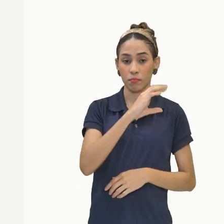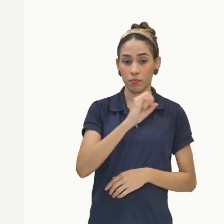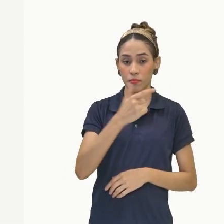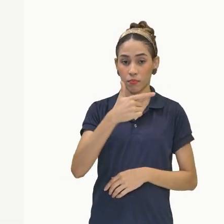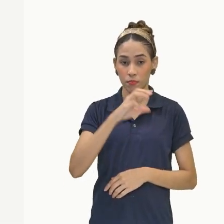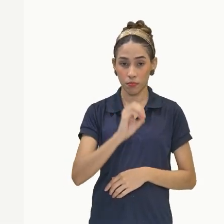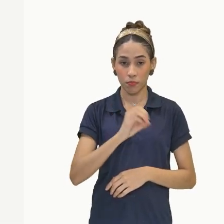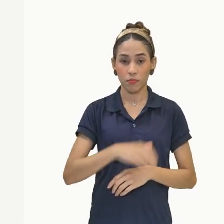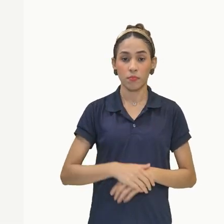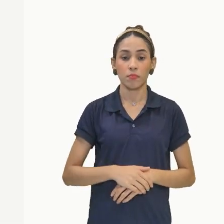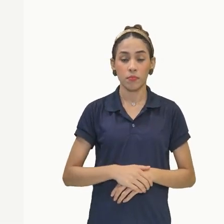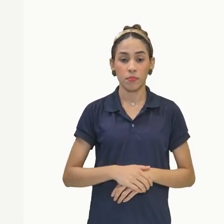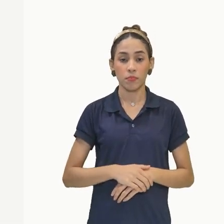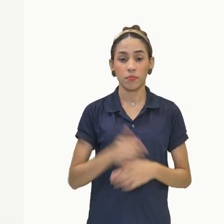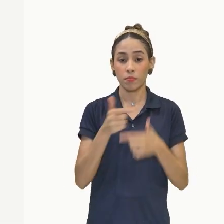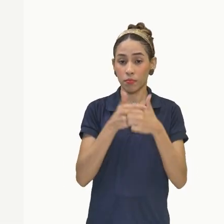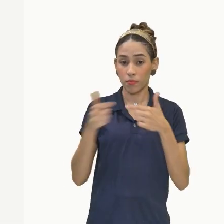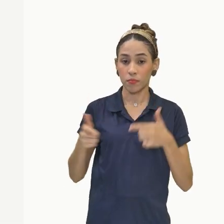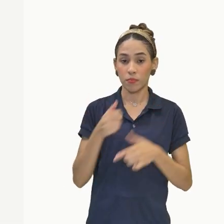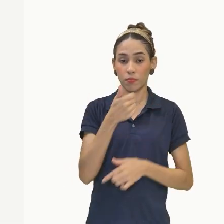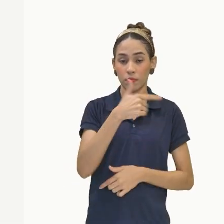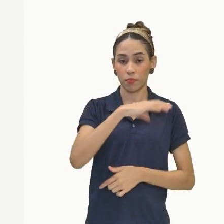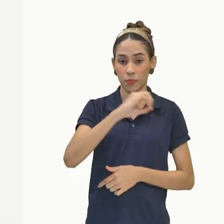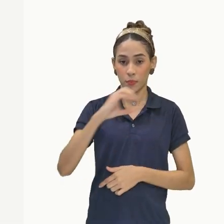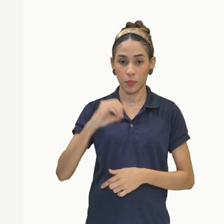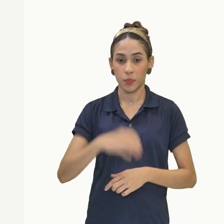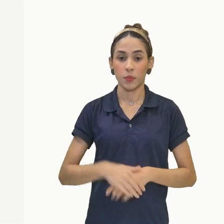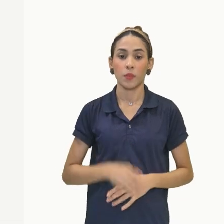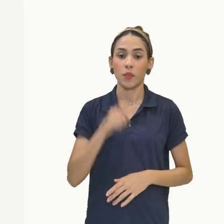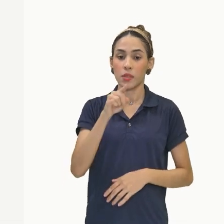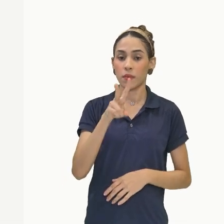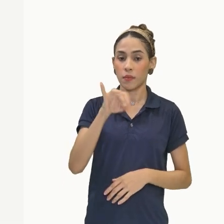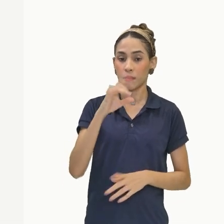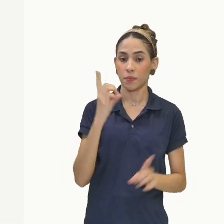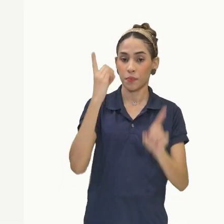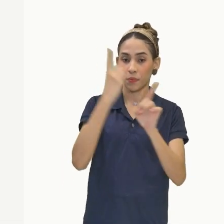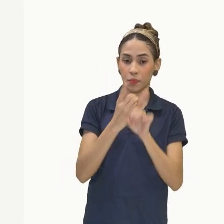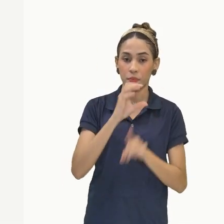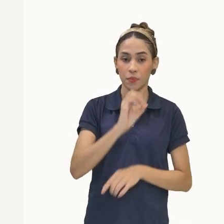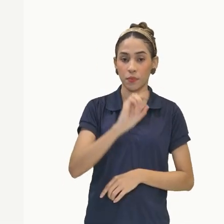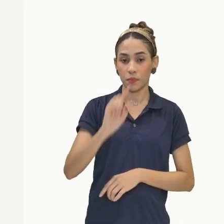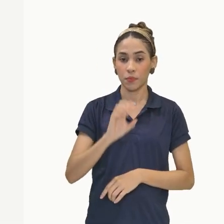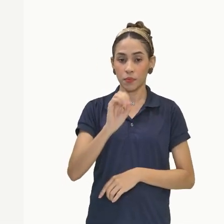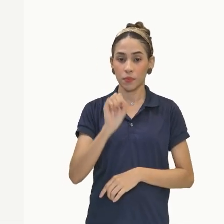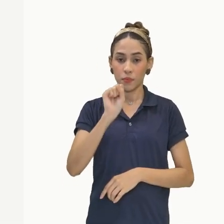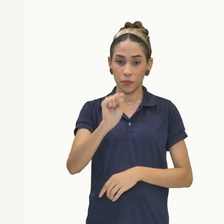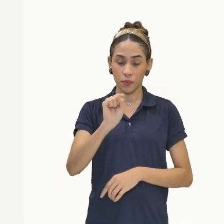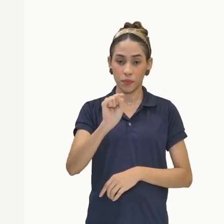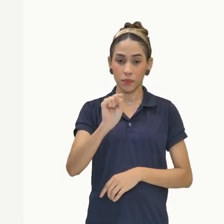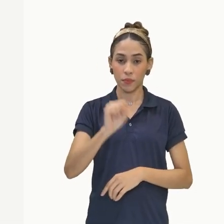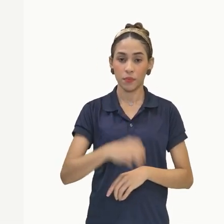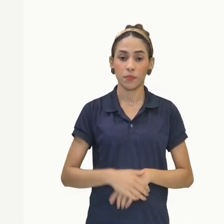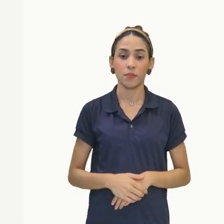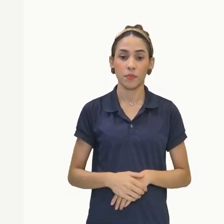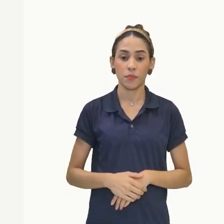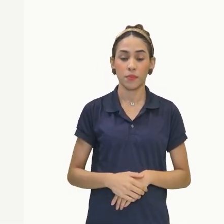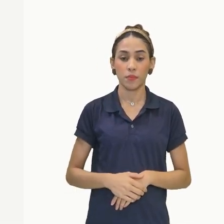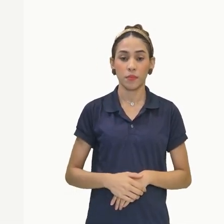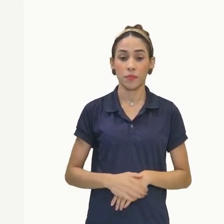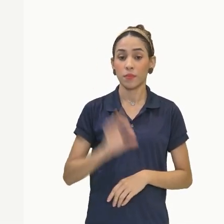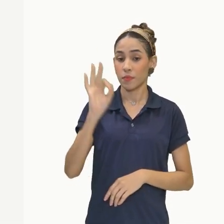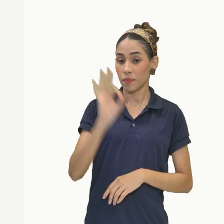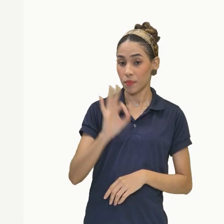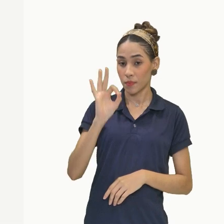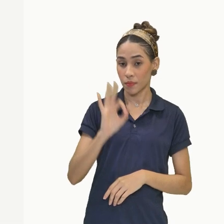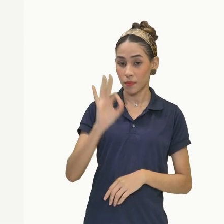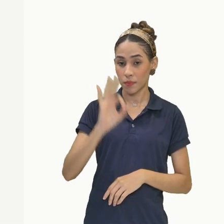pode aí conferir também na sua calculadora, você vai encontrar 0,85. Como é uma